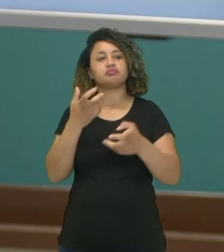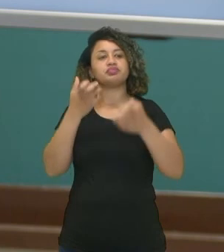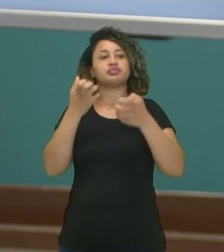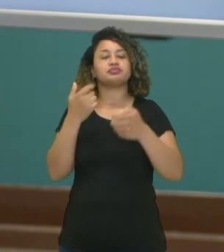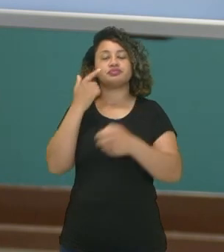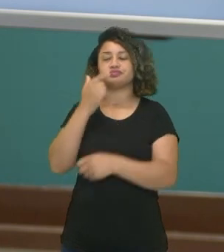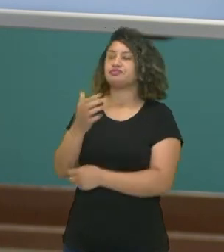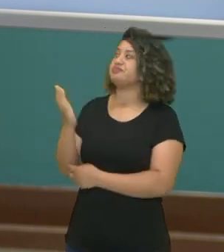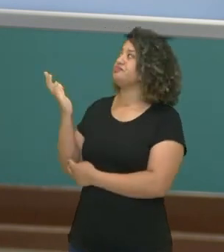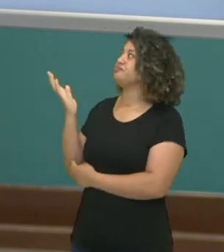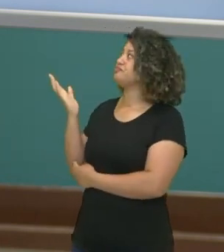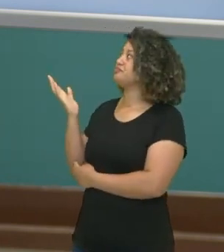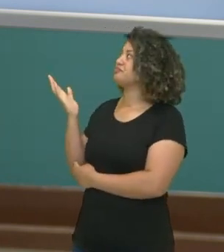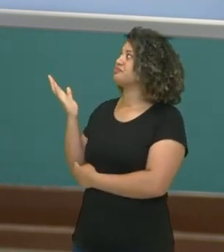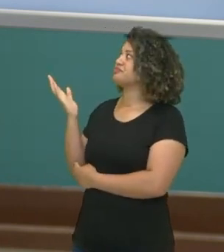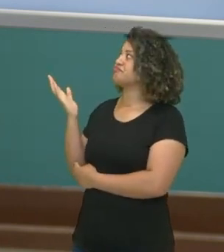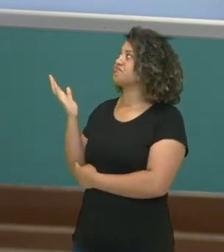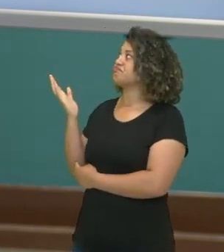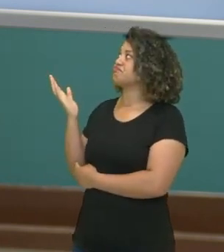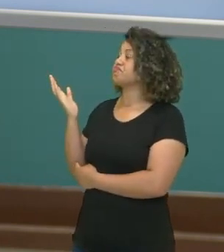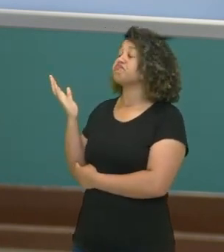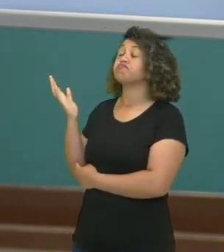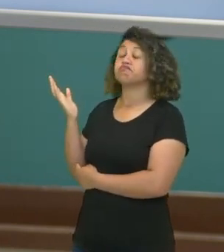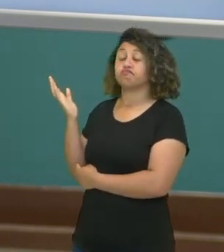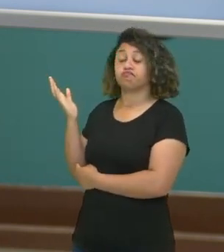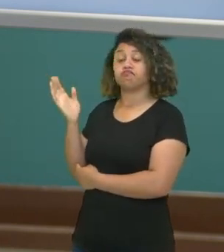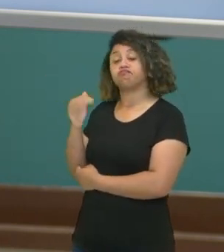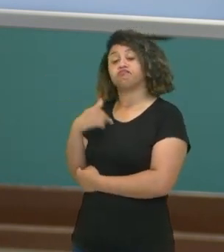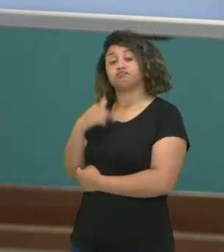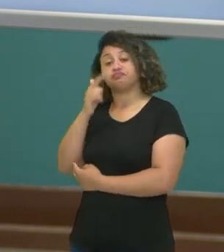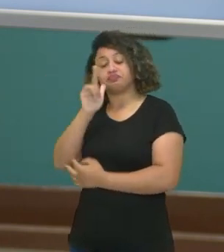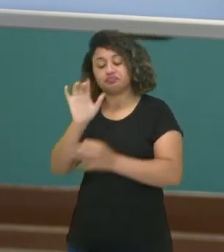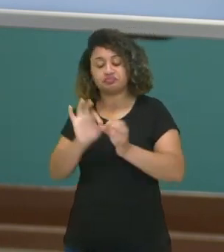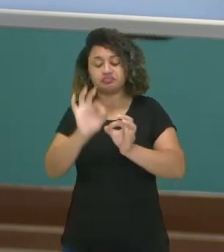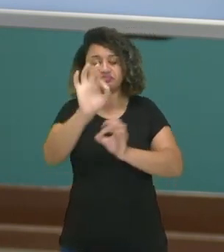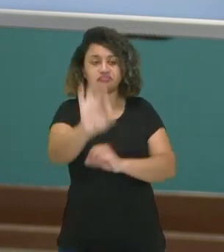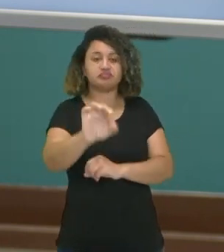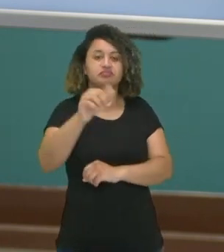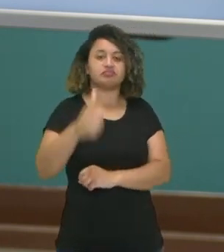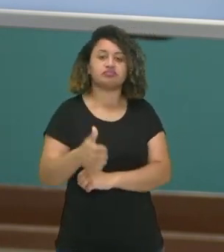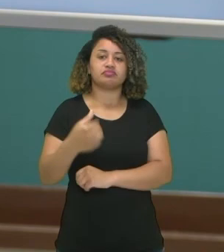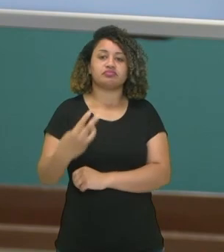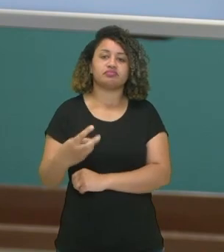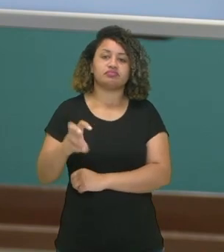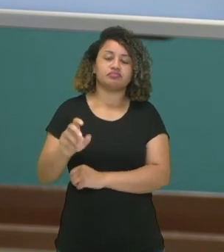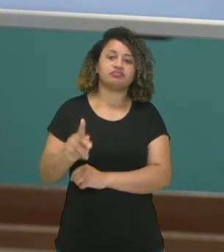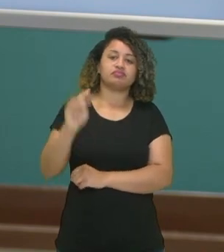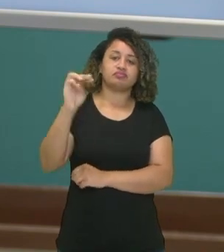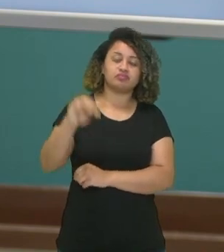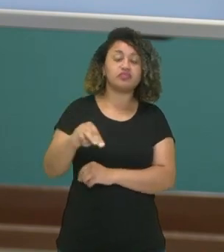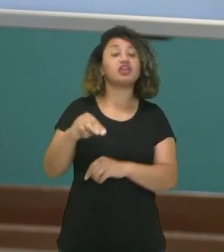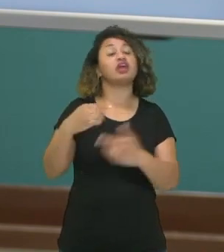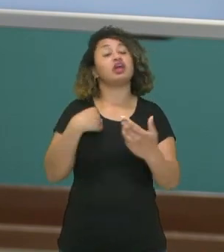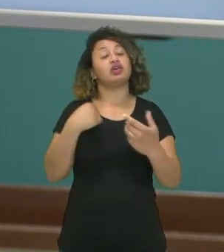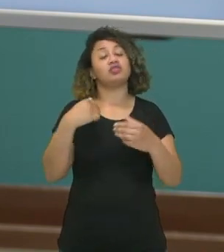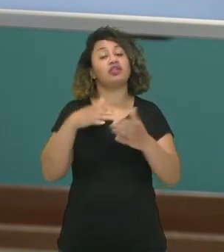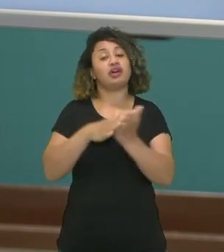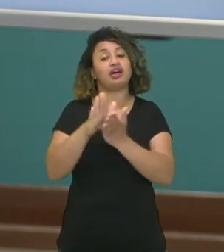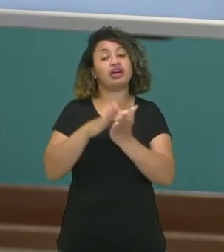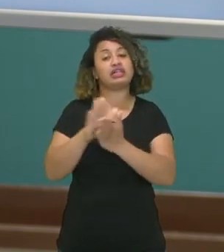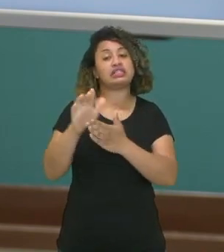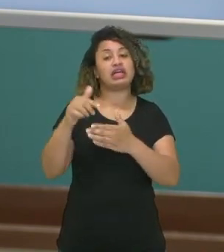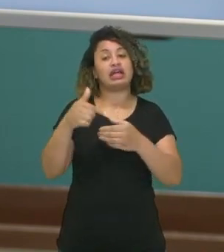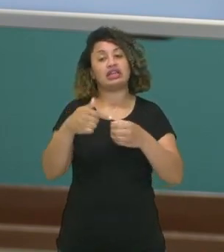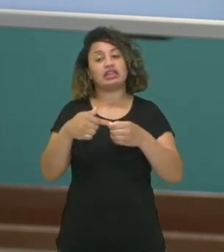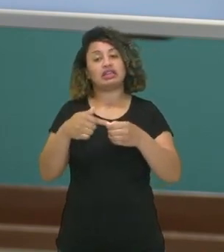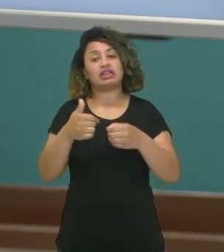para percorrer os 135, eu vou gastar no mínimo 10 litros de combustível.